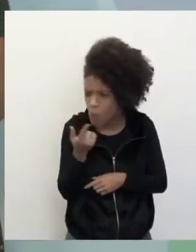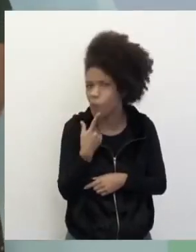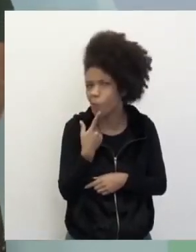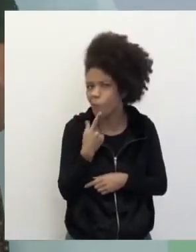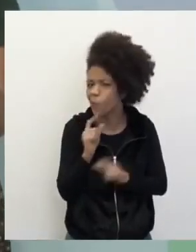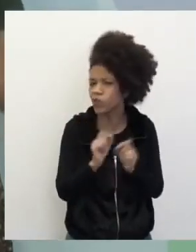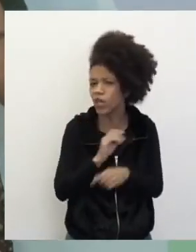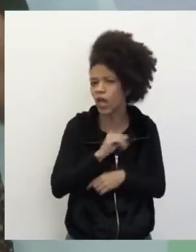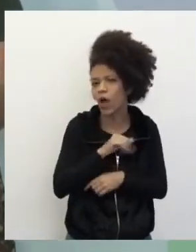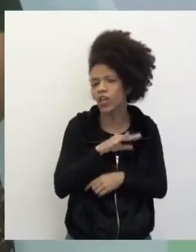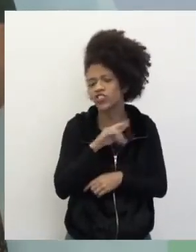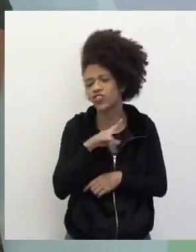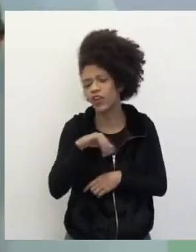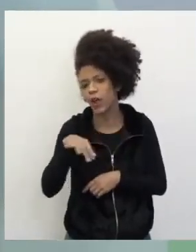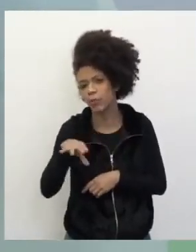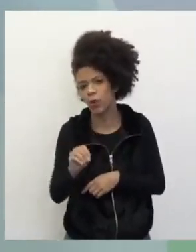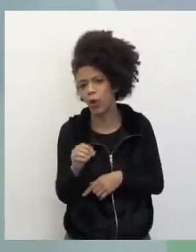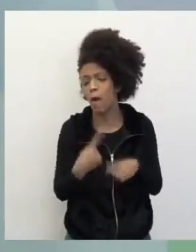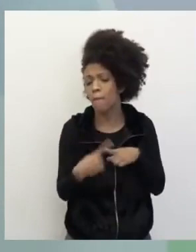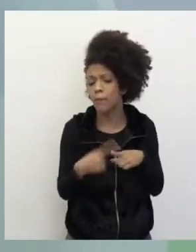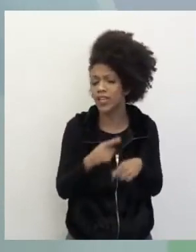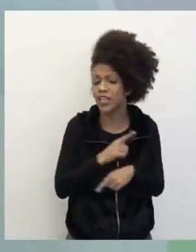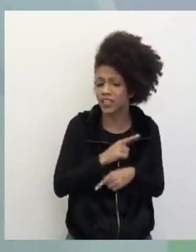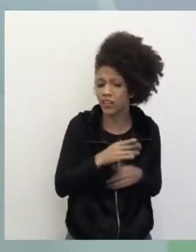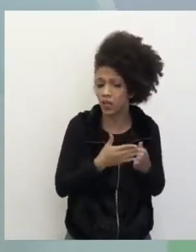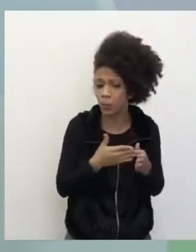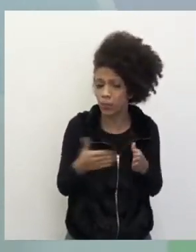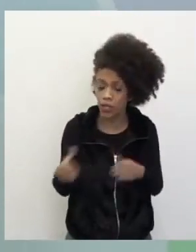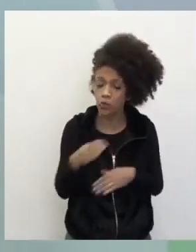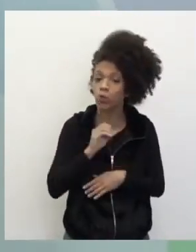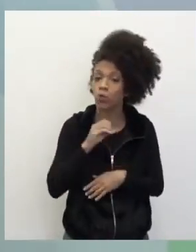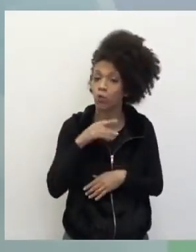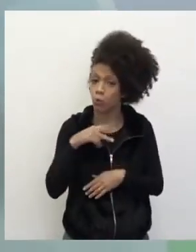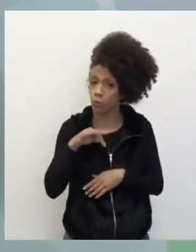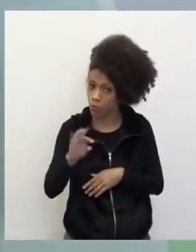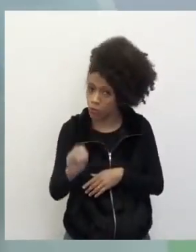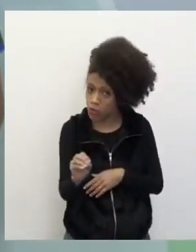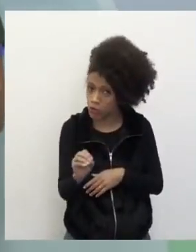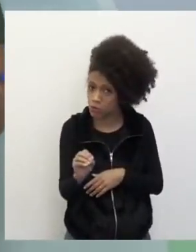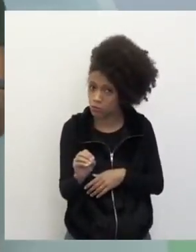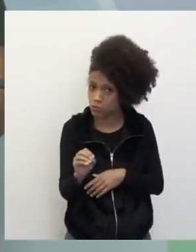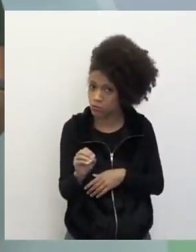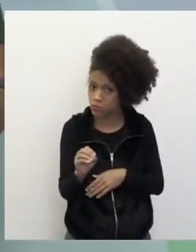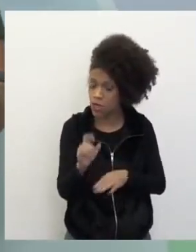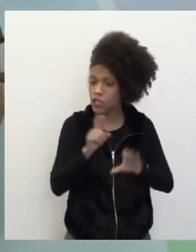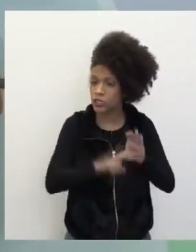é um advérbio? Por que que existe o período composto por subordinação